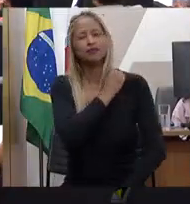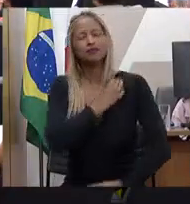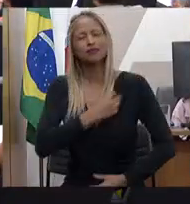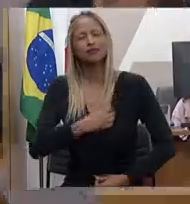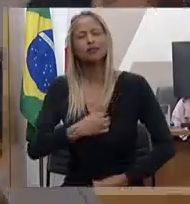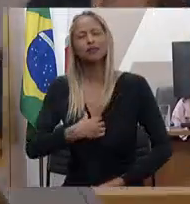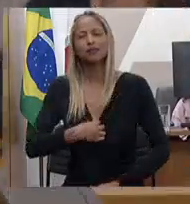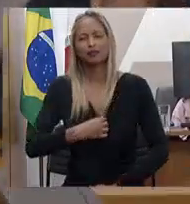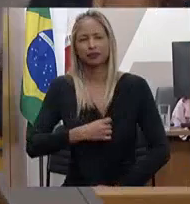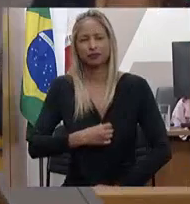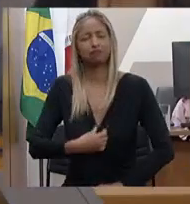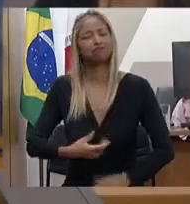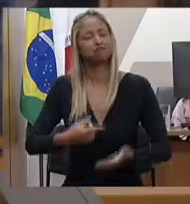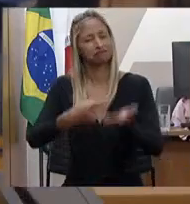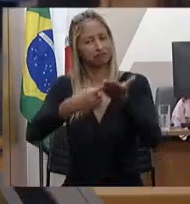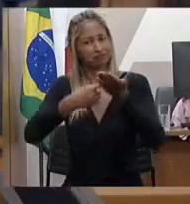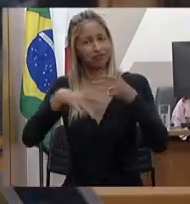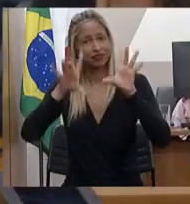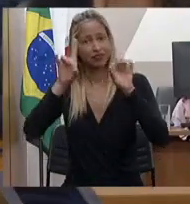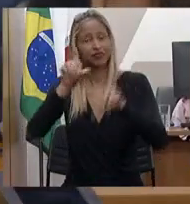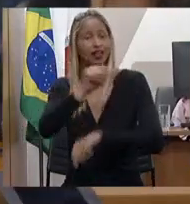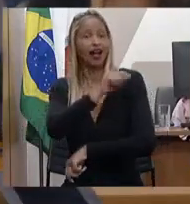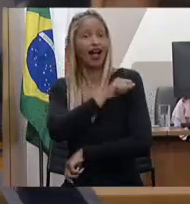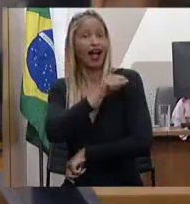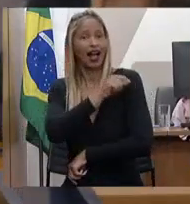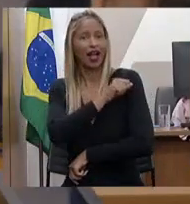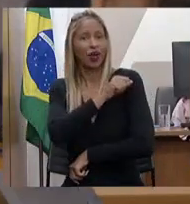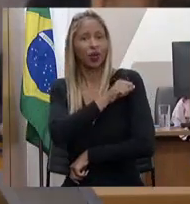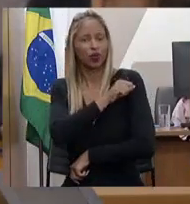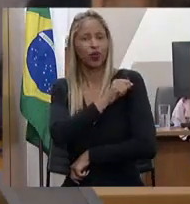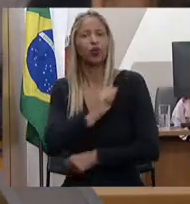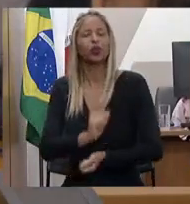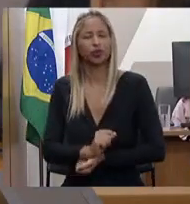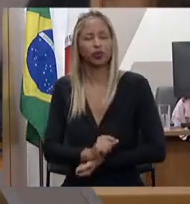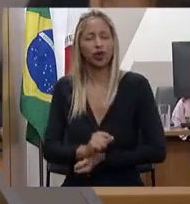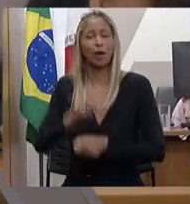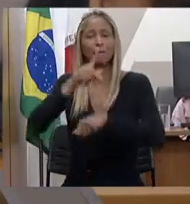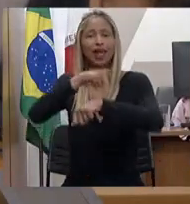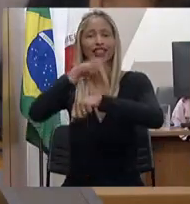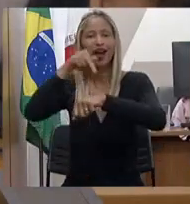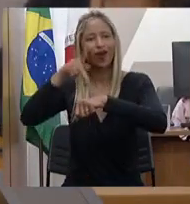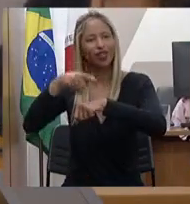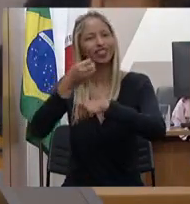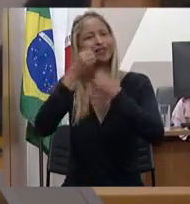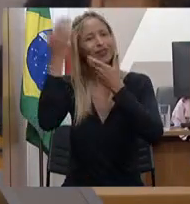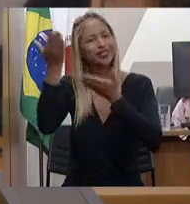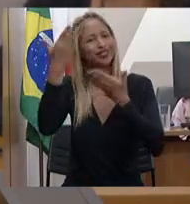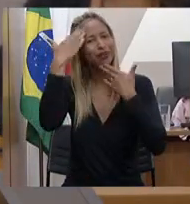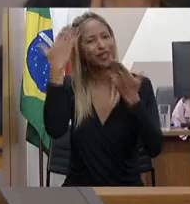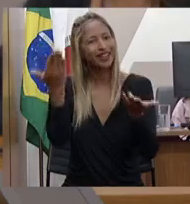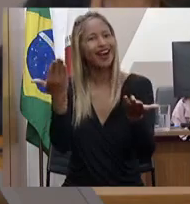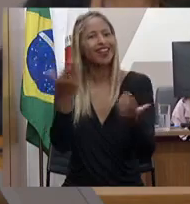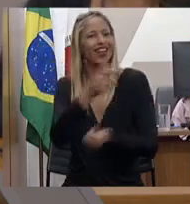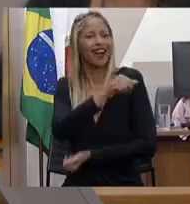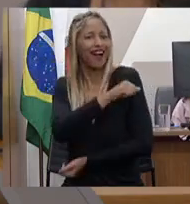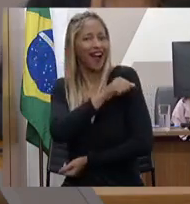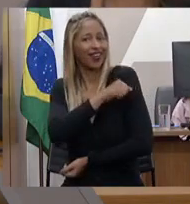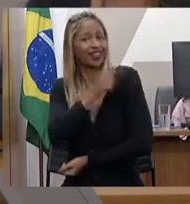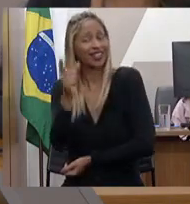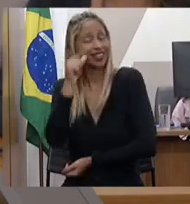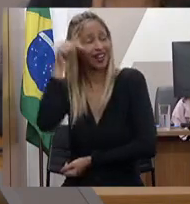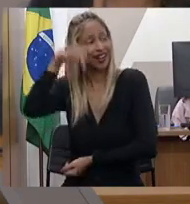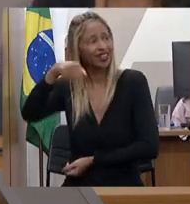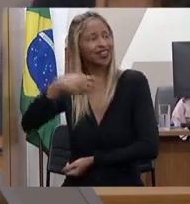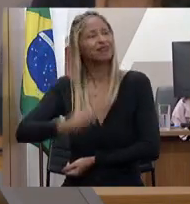nosso bom dia especial para os alunos da Universidade Federal de Viçosa de pedagogia Muito obrigado a professora Cristiana bacchin